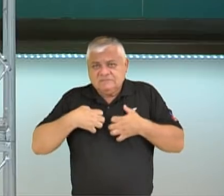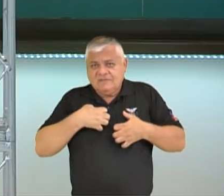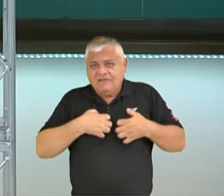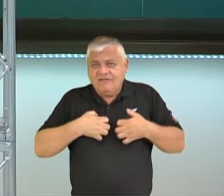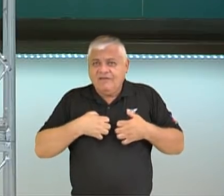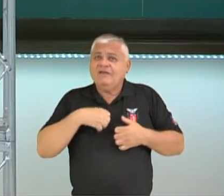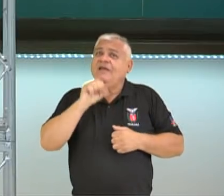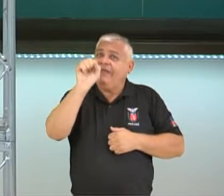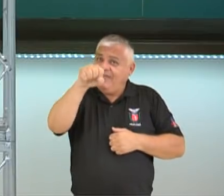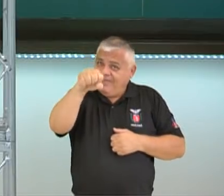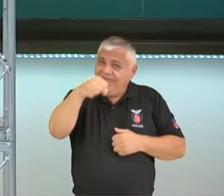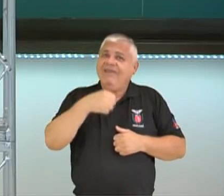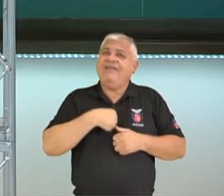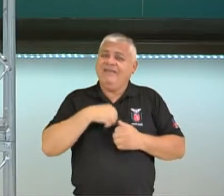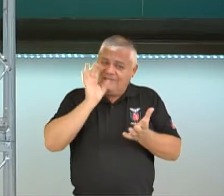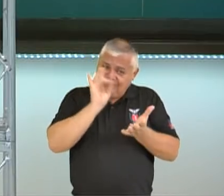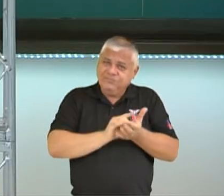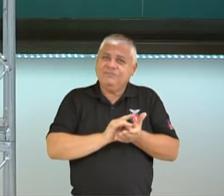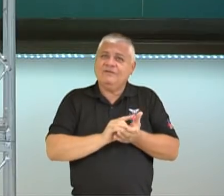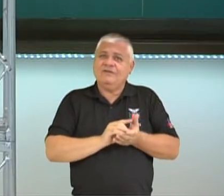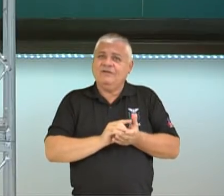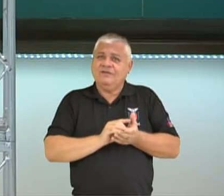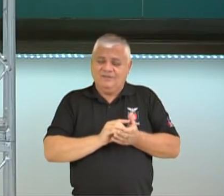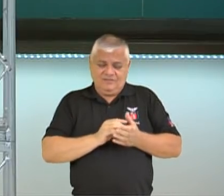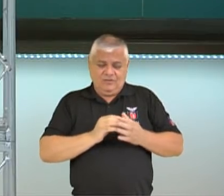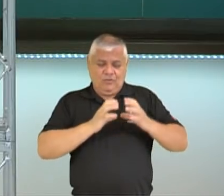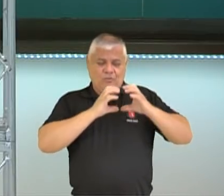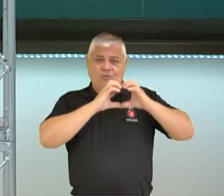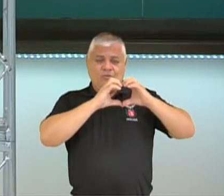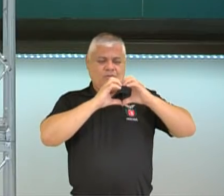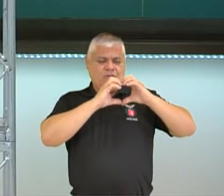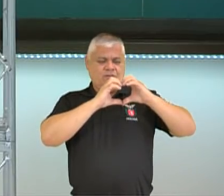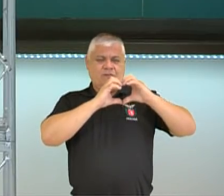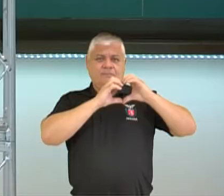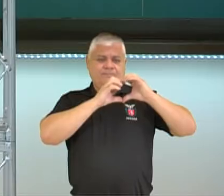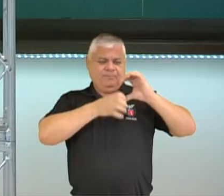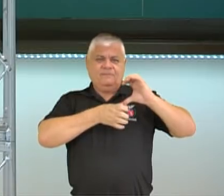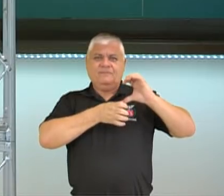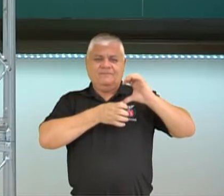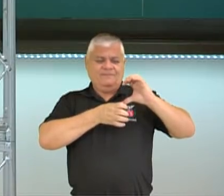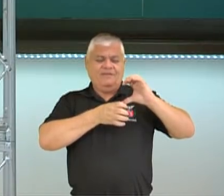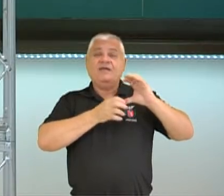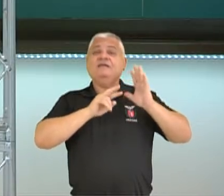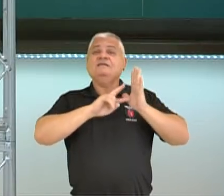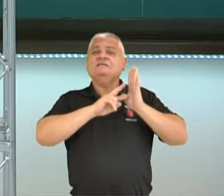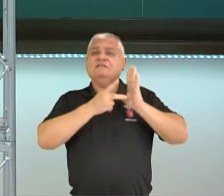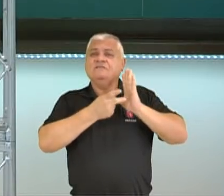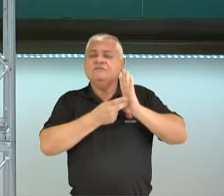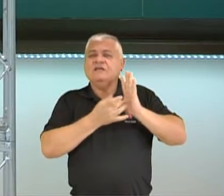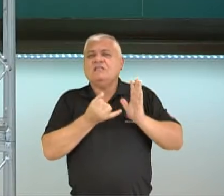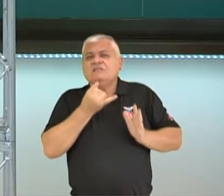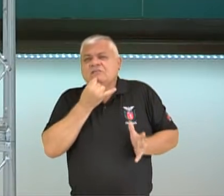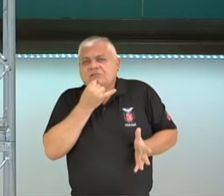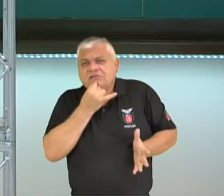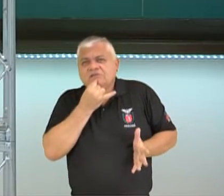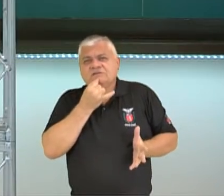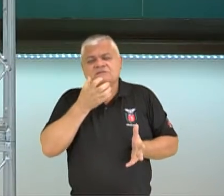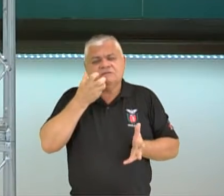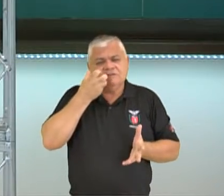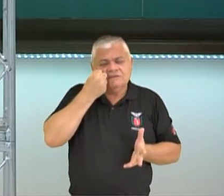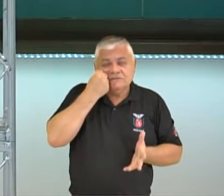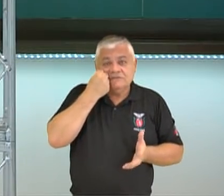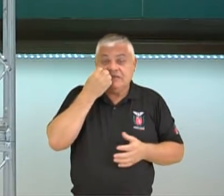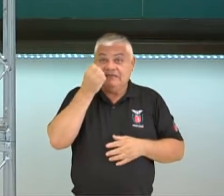esse é o sentido figurado porque se eu estivesse com meu coração partido eu nem estava falando com você se fosse no